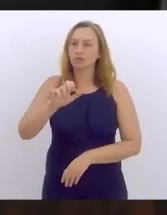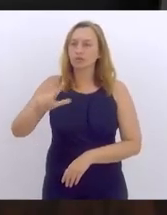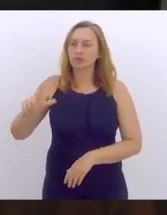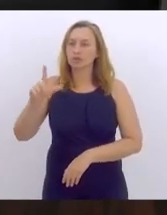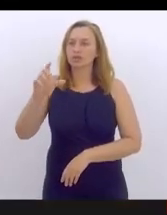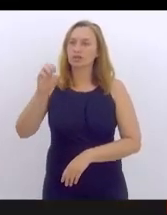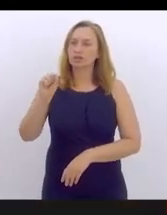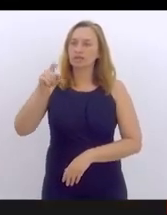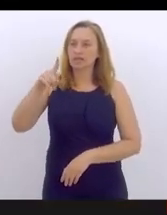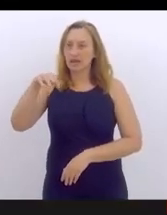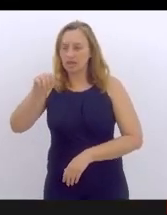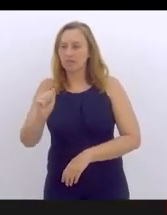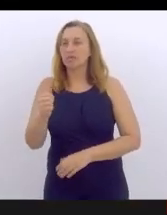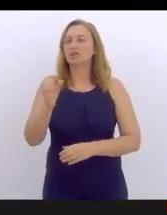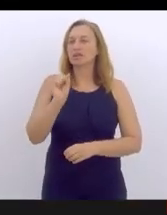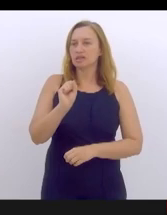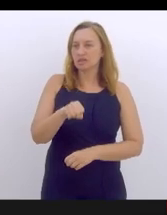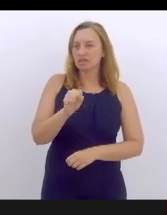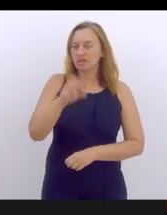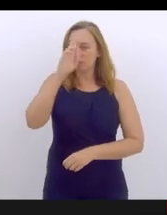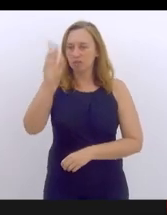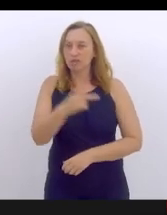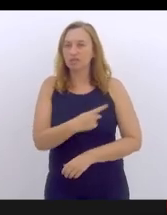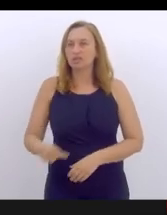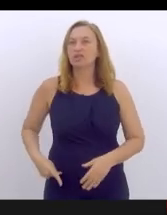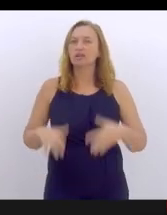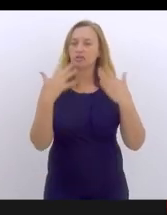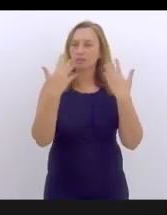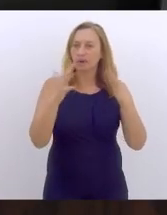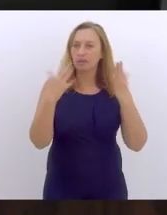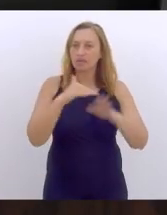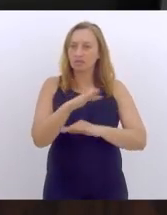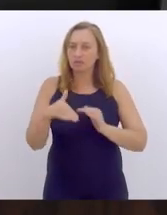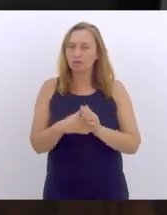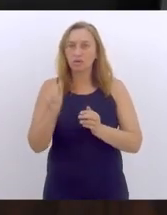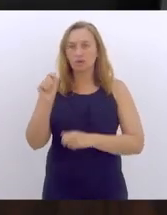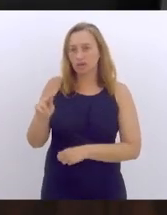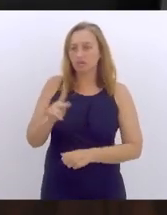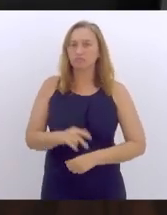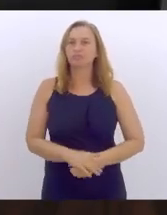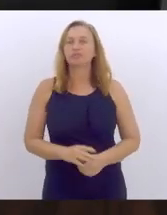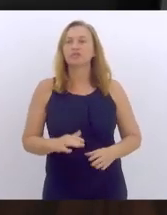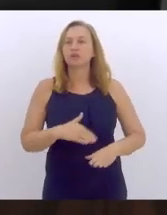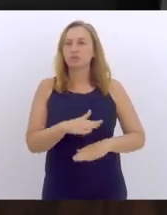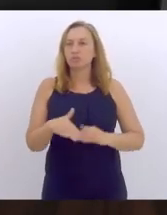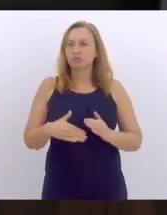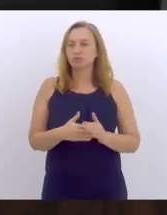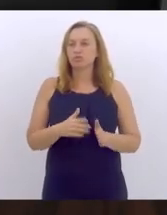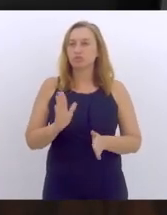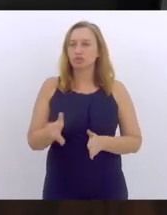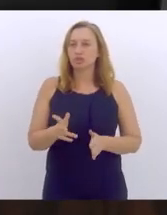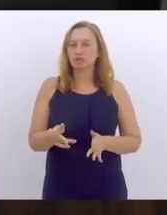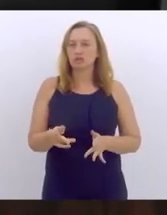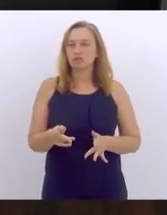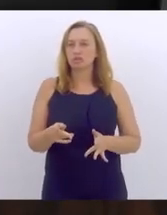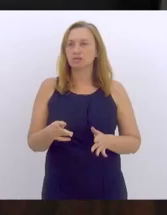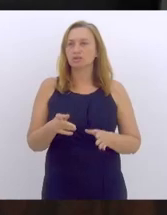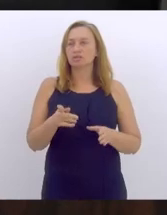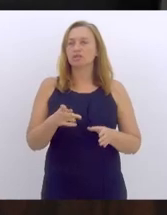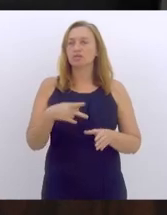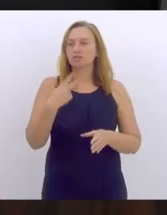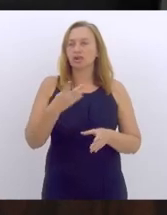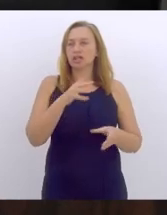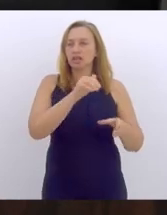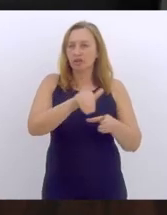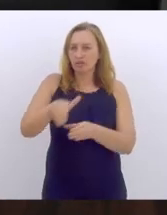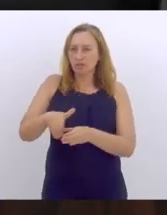Favorável aí, presidente. Parabenizando a todos aí pelos acordos propostos aí. Ok. Com os pareceres emitidos. Com os pareceres emitidos. Em